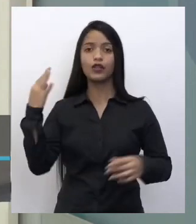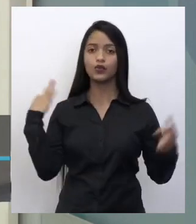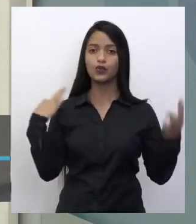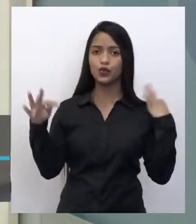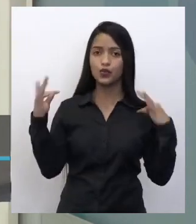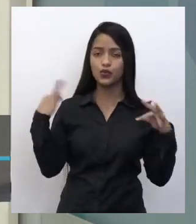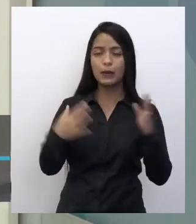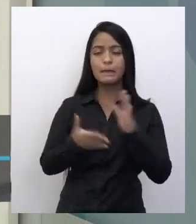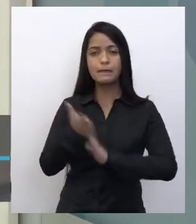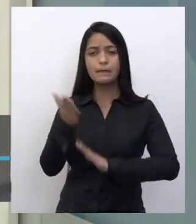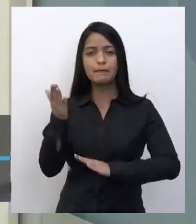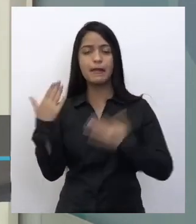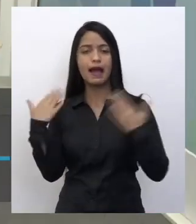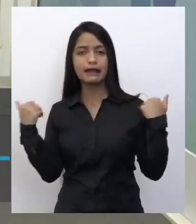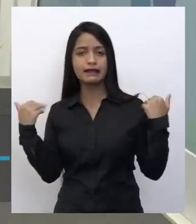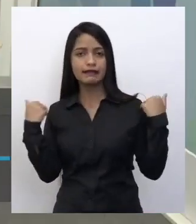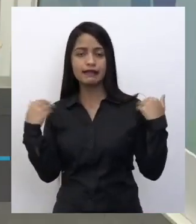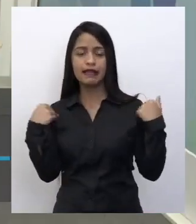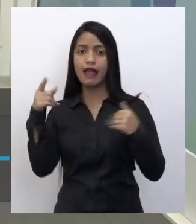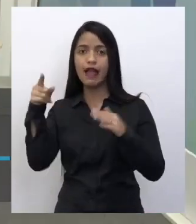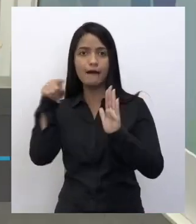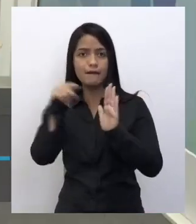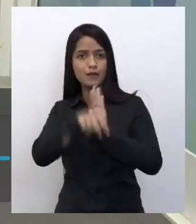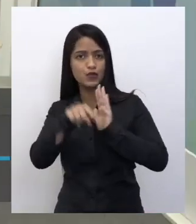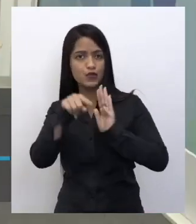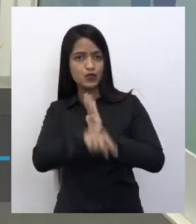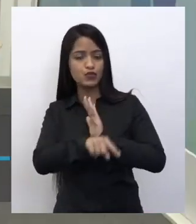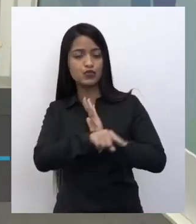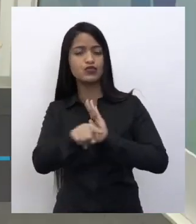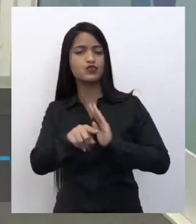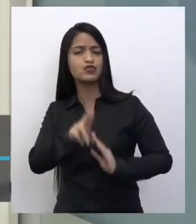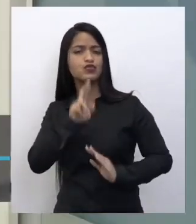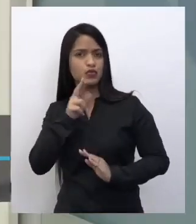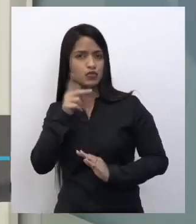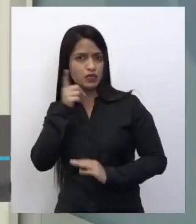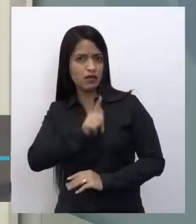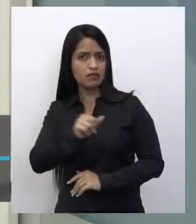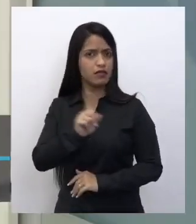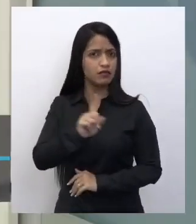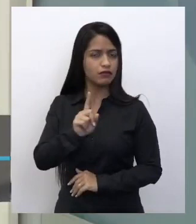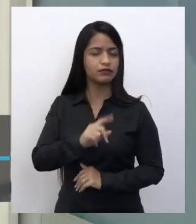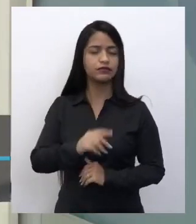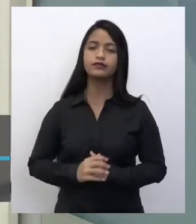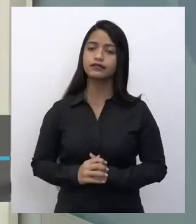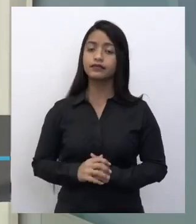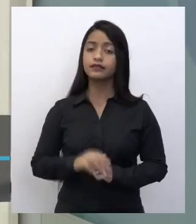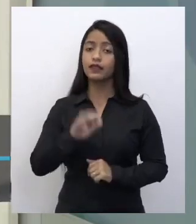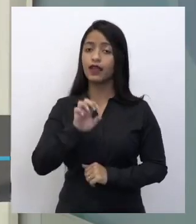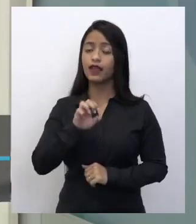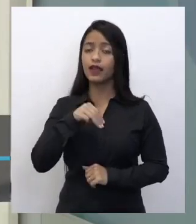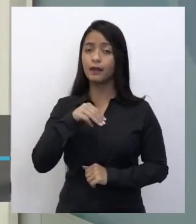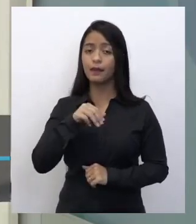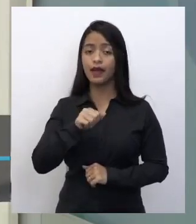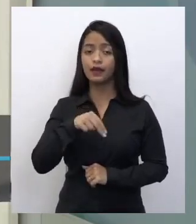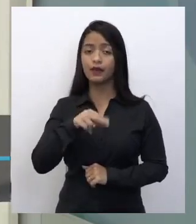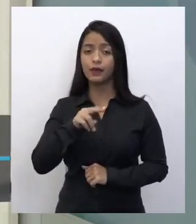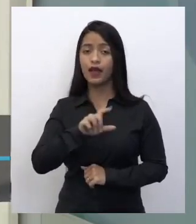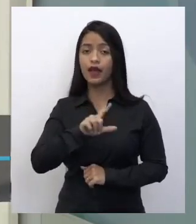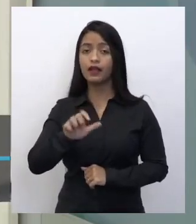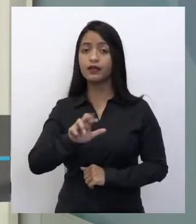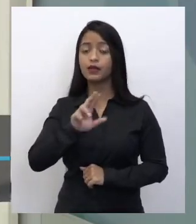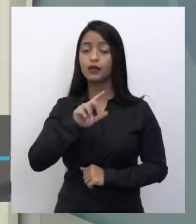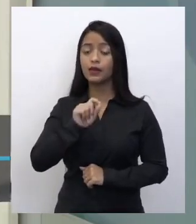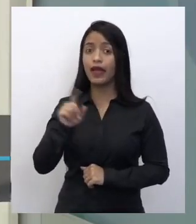turistas. Aí é que no texto tem essa parte, né? A Emanuele falou assim, lembro sim, ela faz charadas e quem